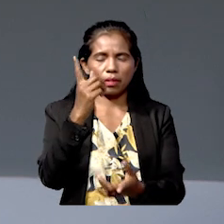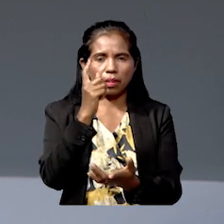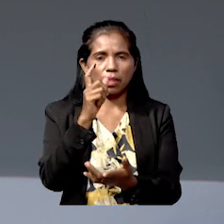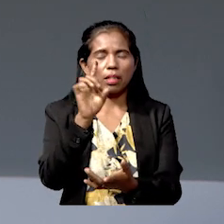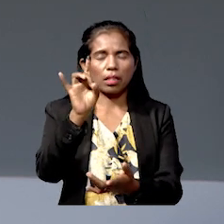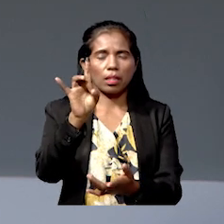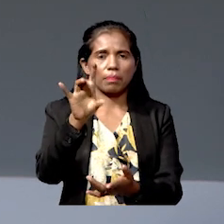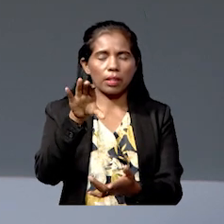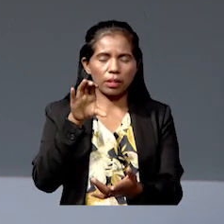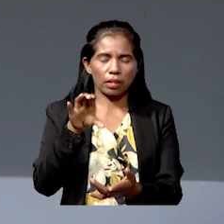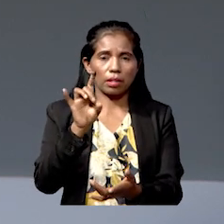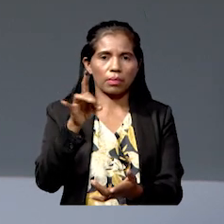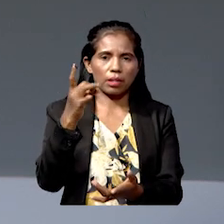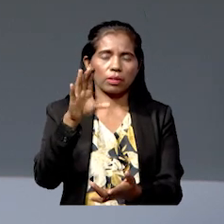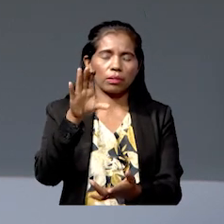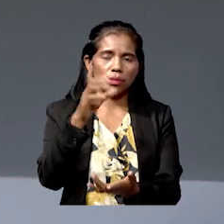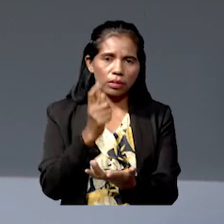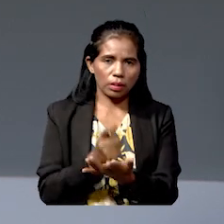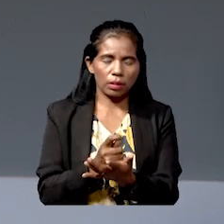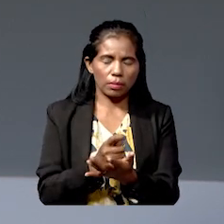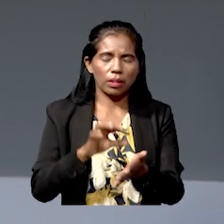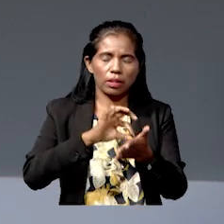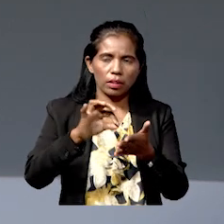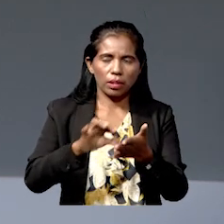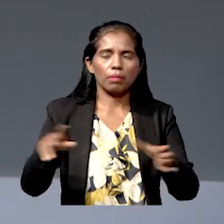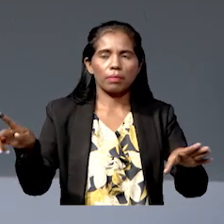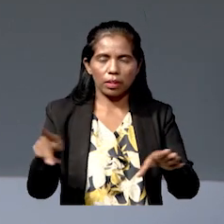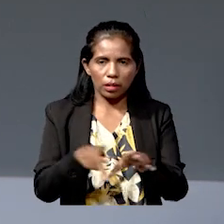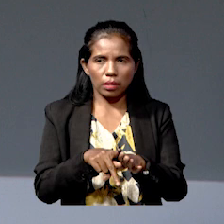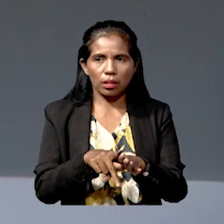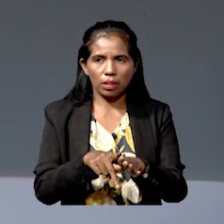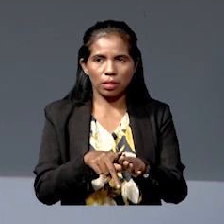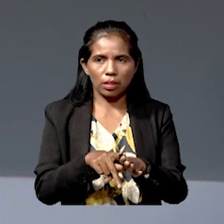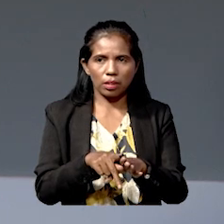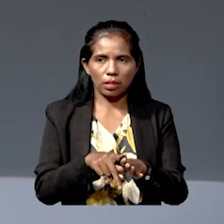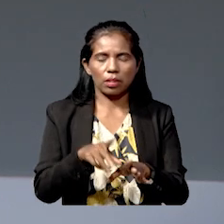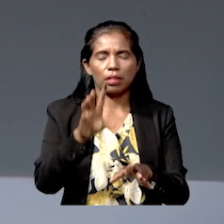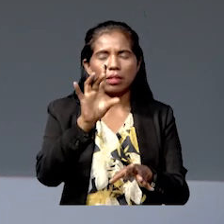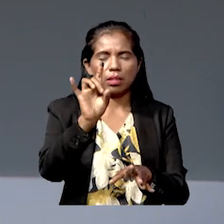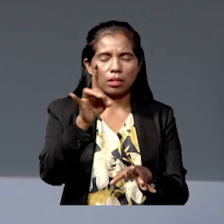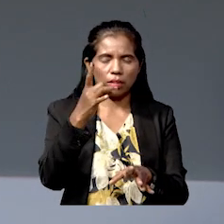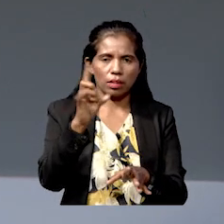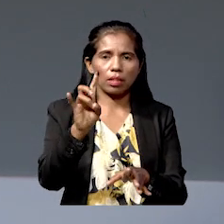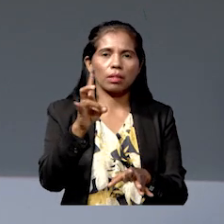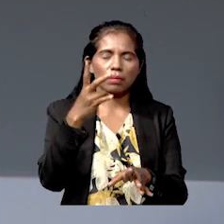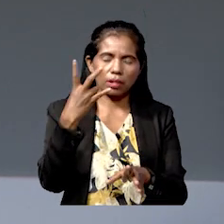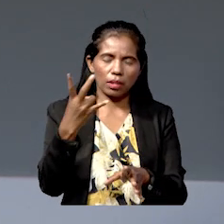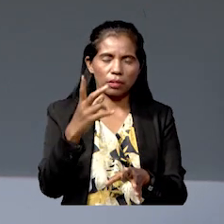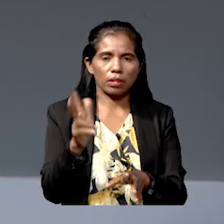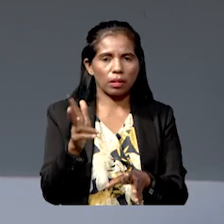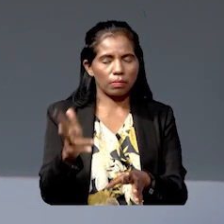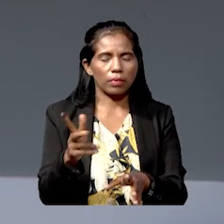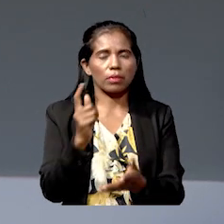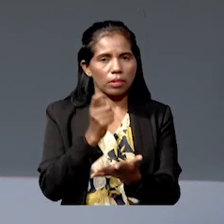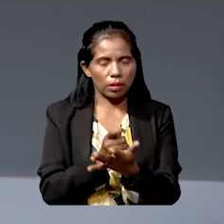850 e tal, né, registrado, depois participação, né, 630 e tal. Isso significa que